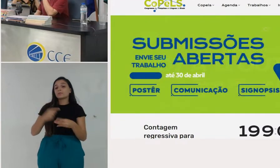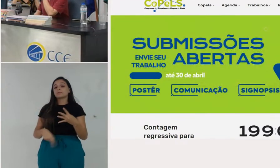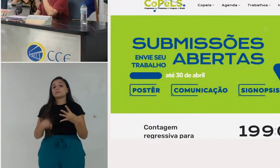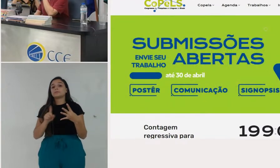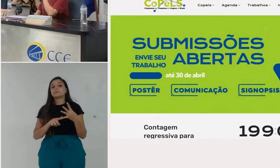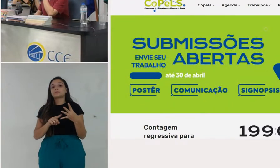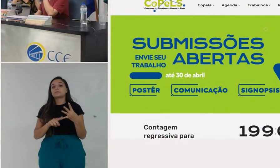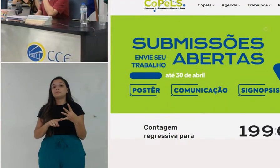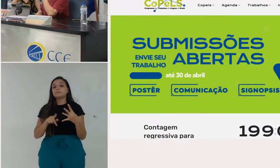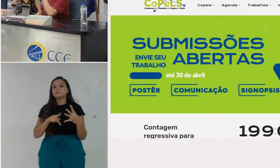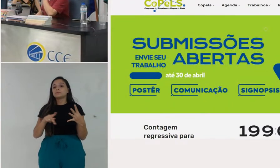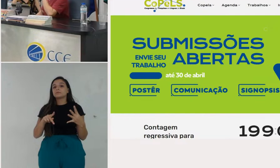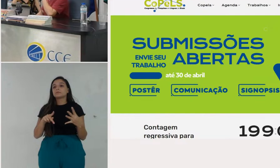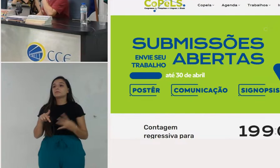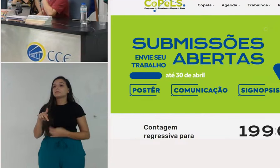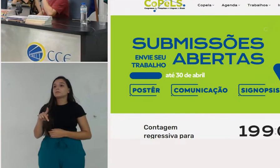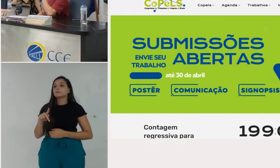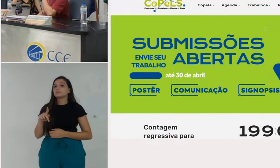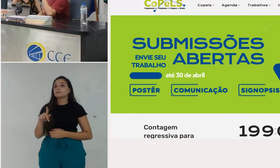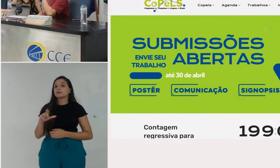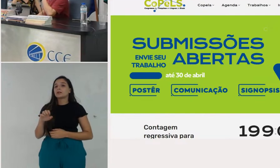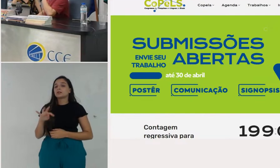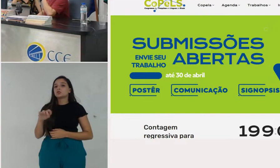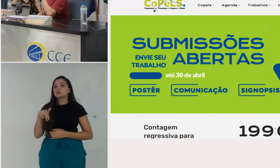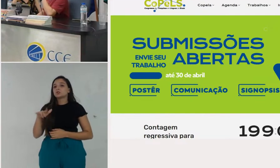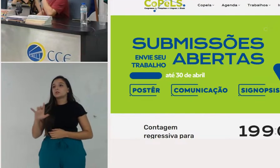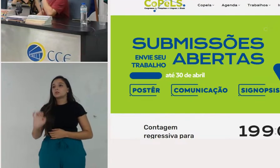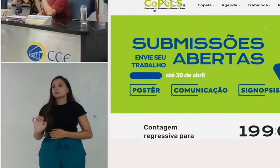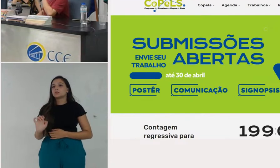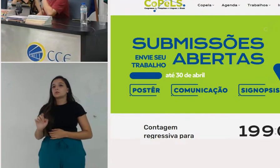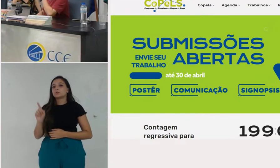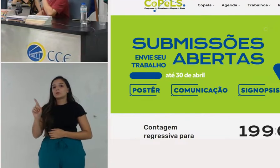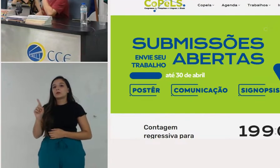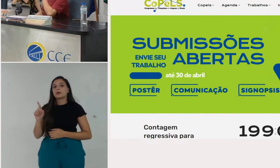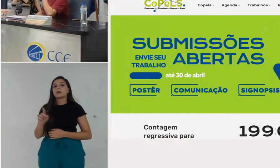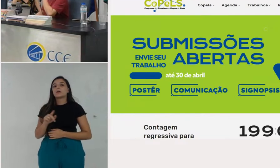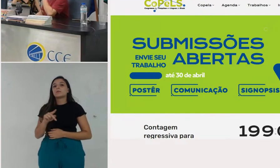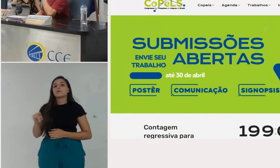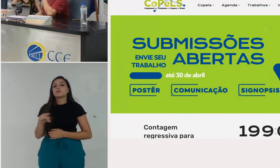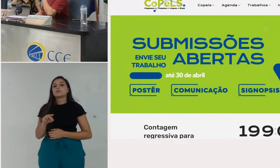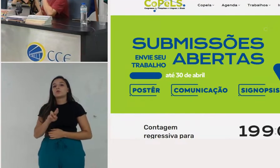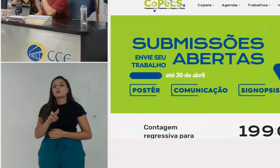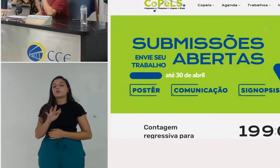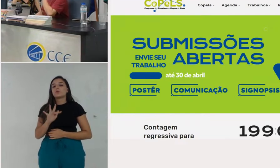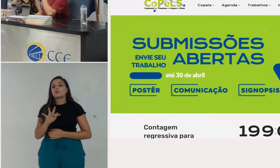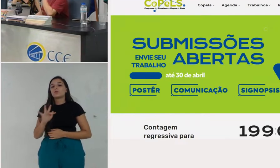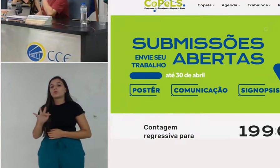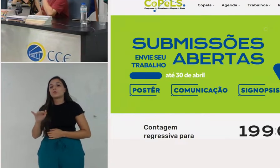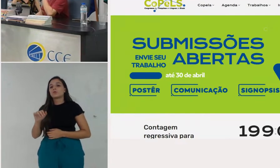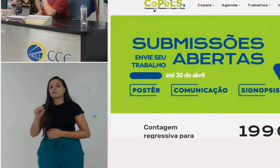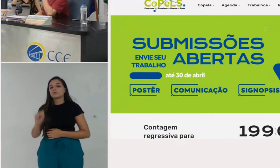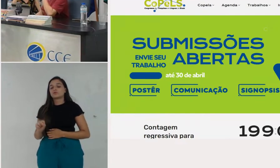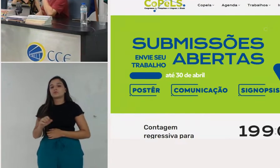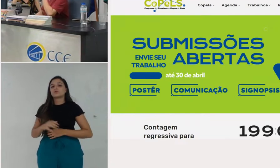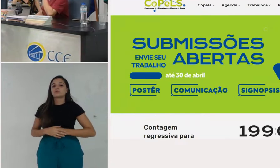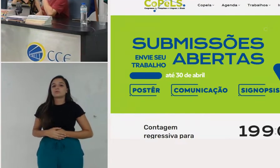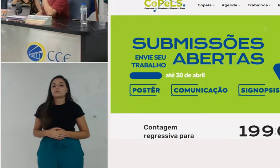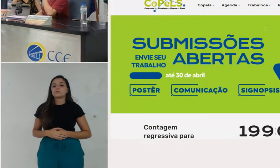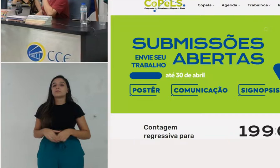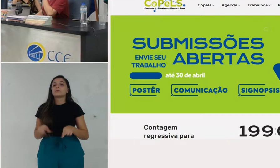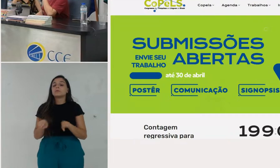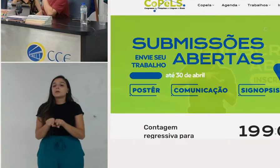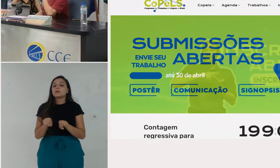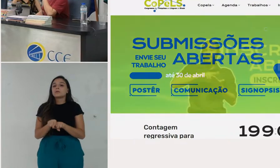professora Leidiane, da Universidade Federal da Fronteira Sul, e também pelo professor Christian Hartmann,